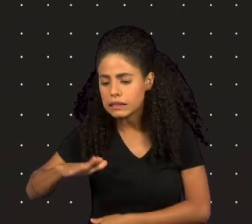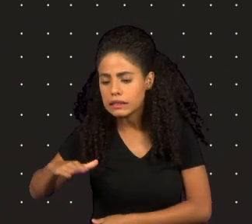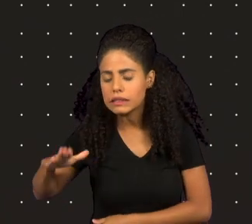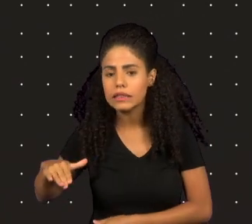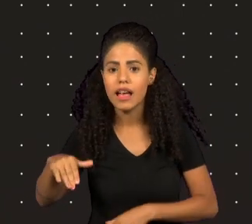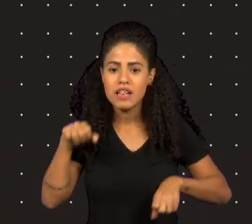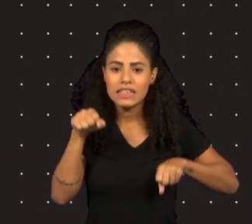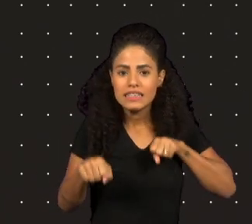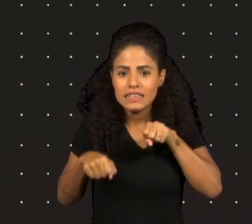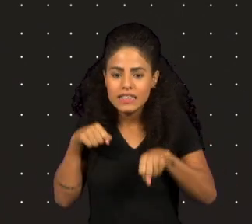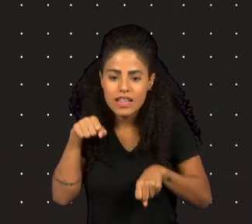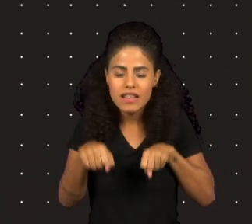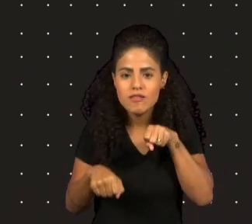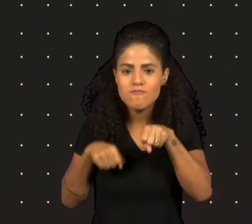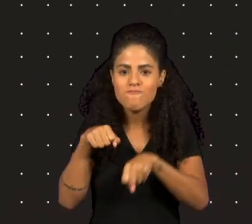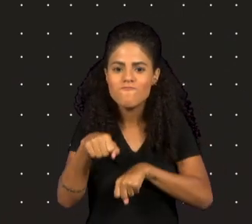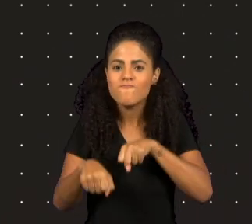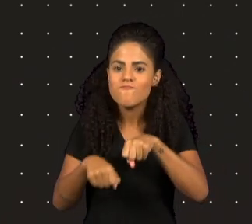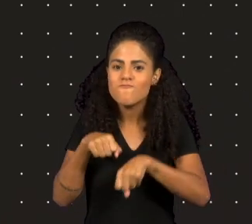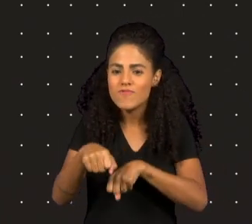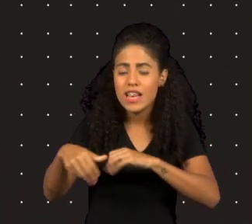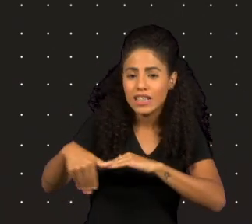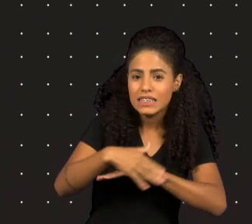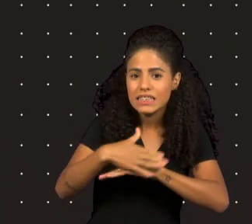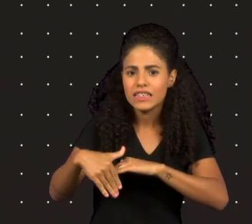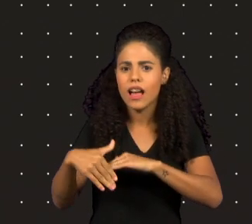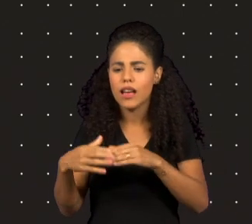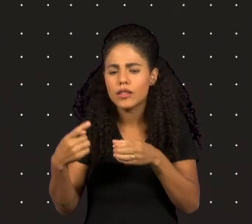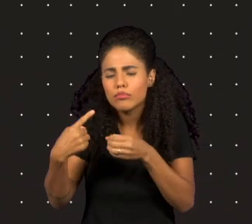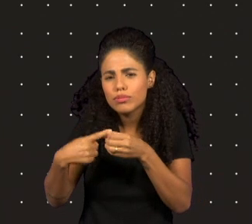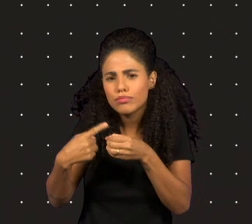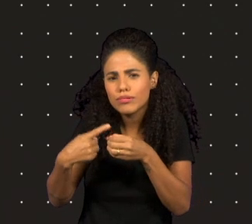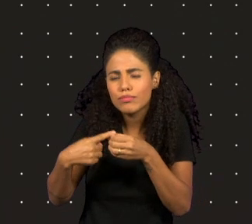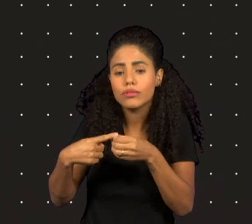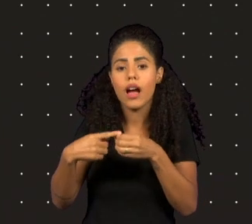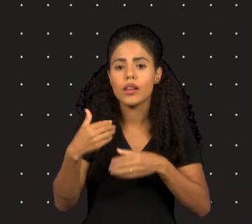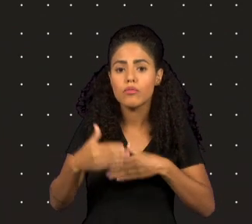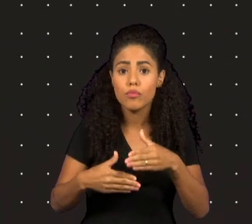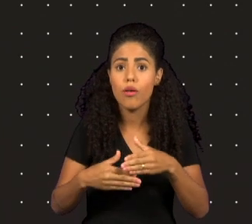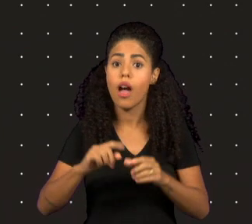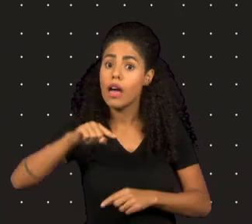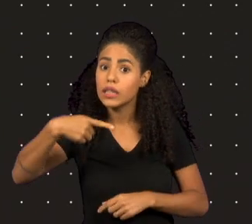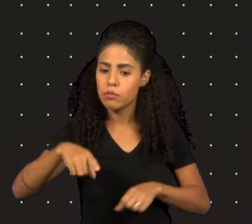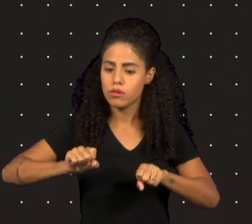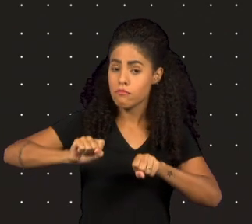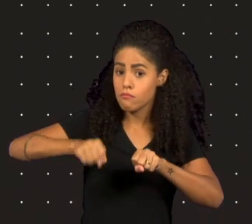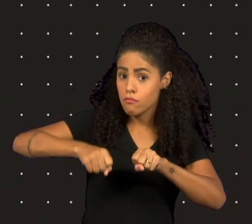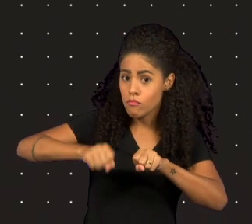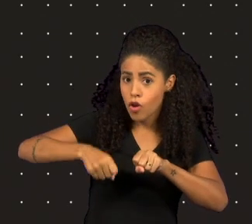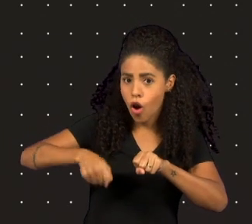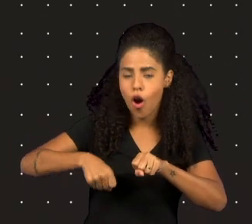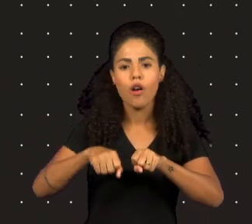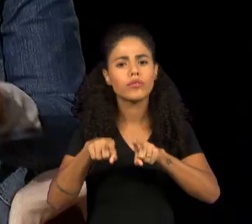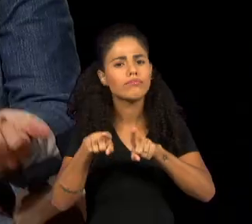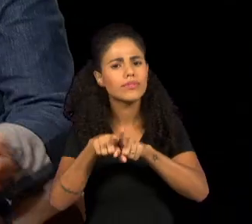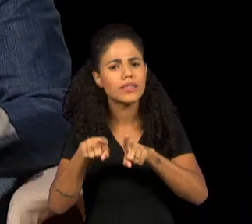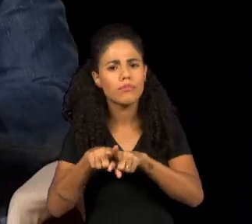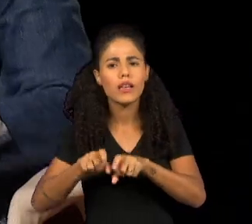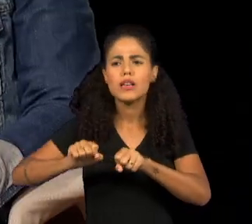pela cidade, uma cidade pequena. Eu lembro que depois eu ganhei uma motinho, andava de motinho, que